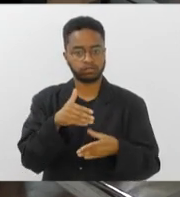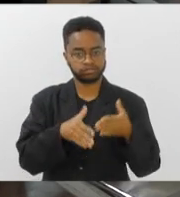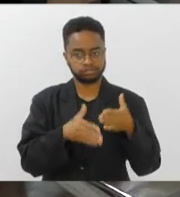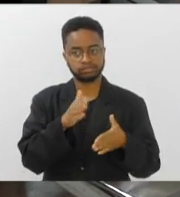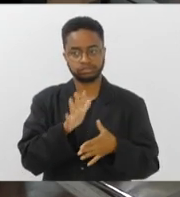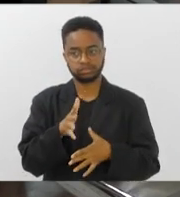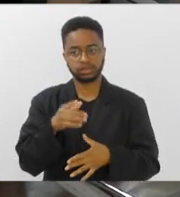Deputada Érica.